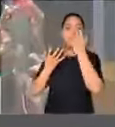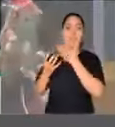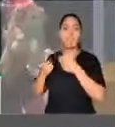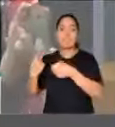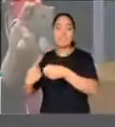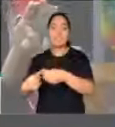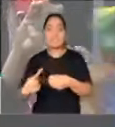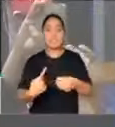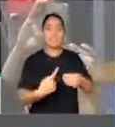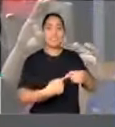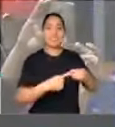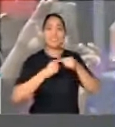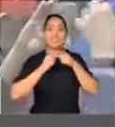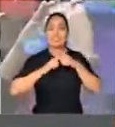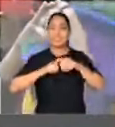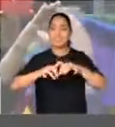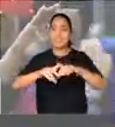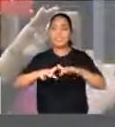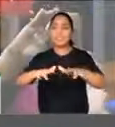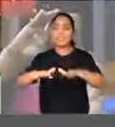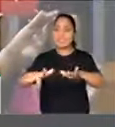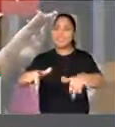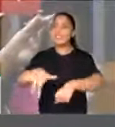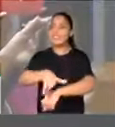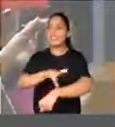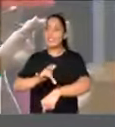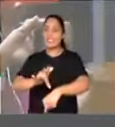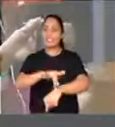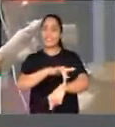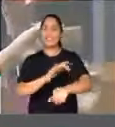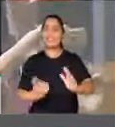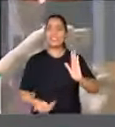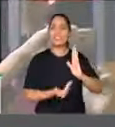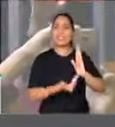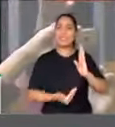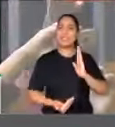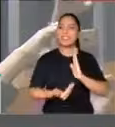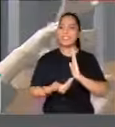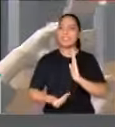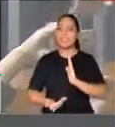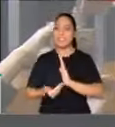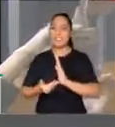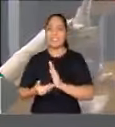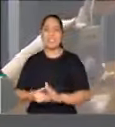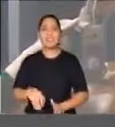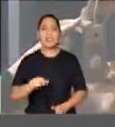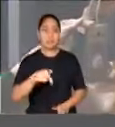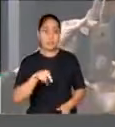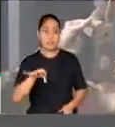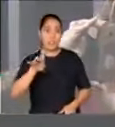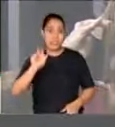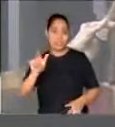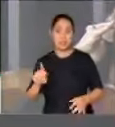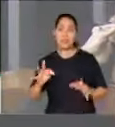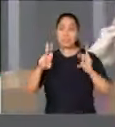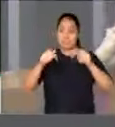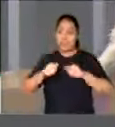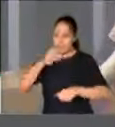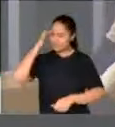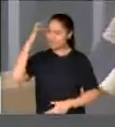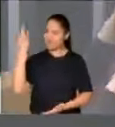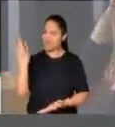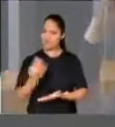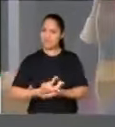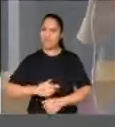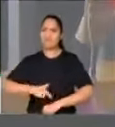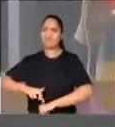canto dessa cidade, nossa rebelião é dançar aqui dentro do Congresso, vá, o gueto, a rua, a fé. Eu vou andando a